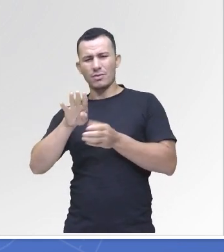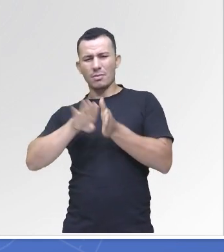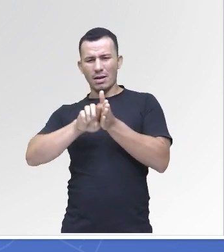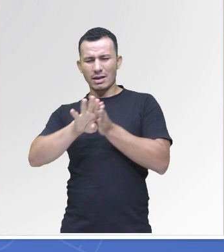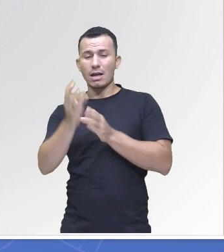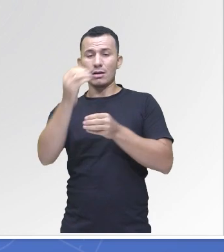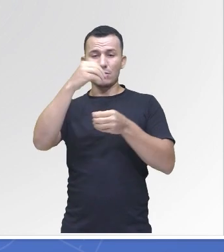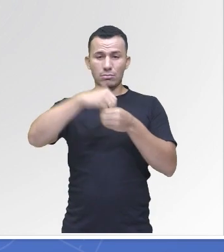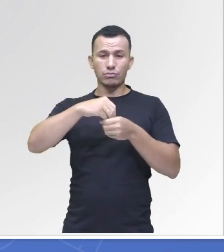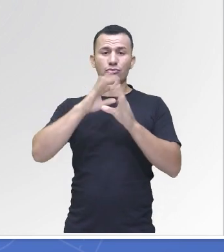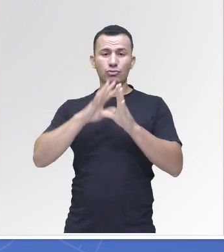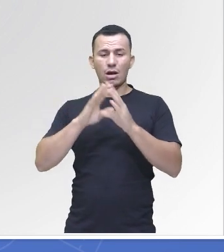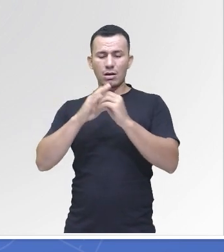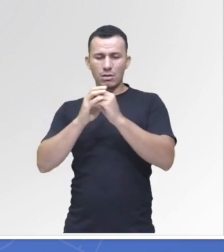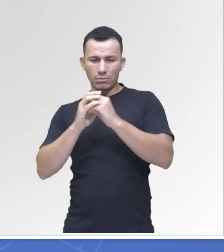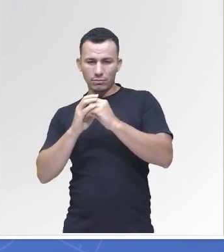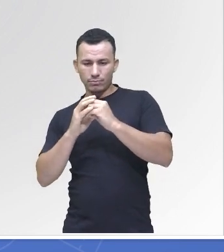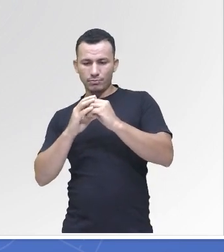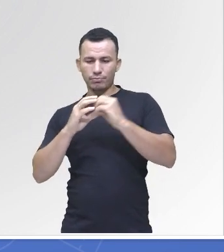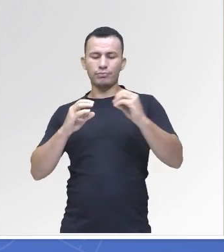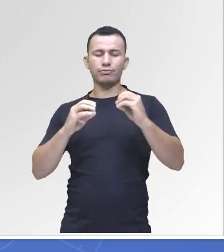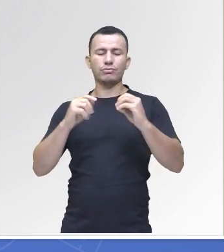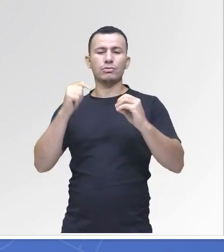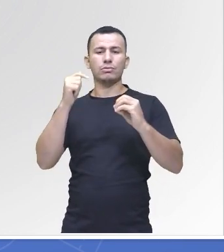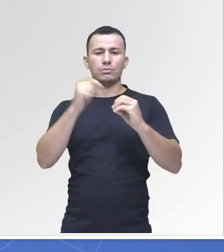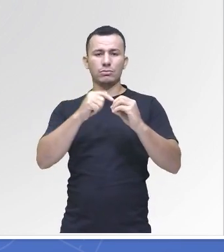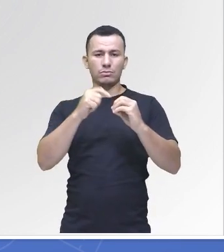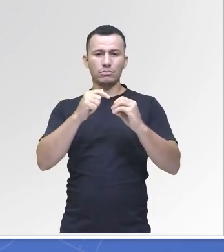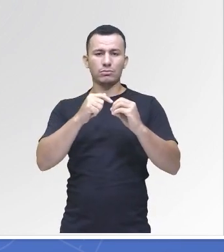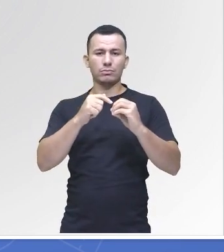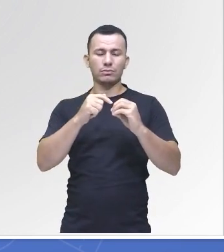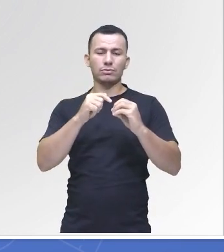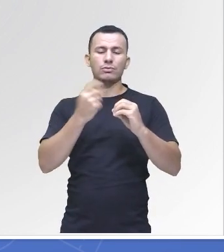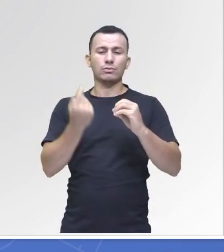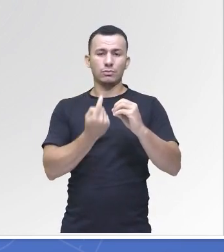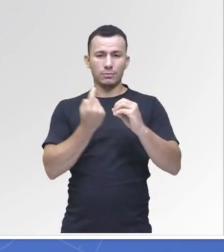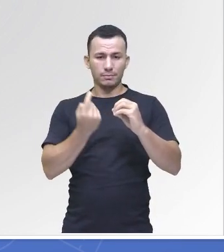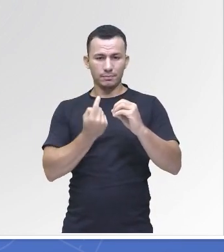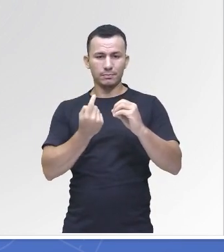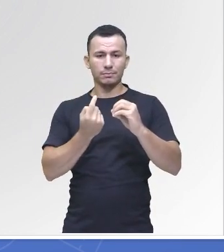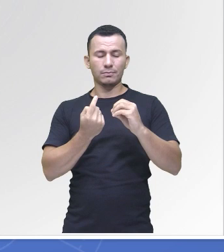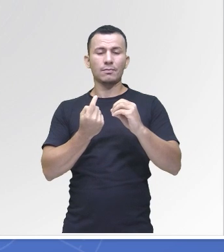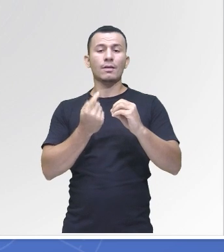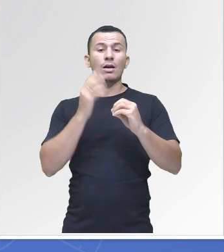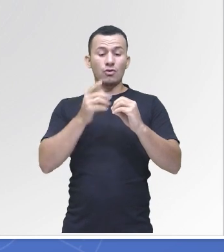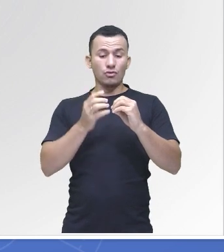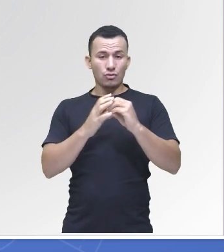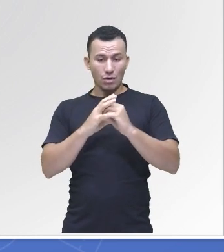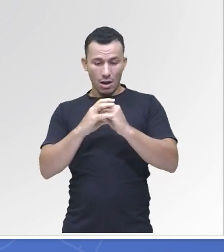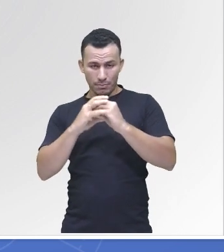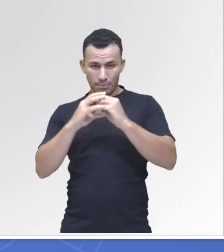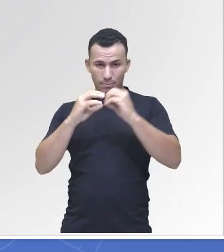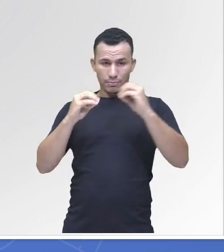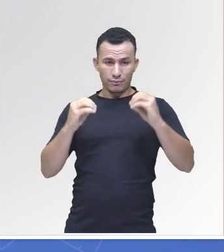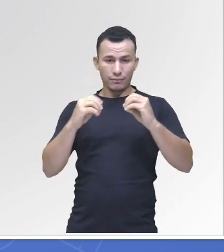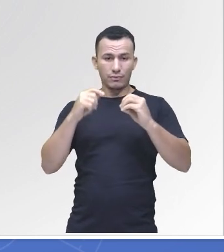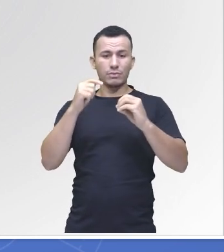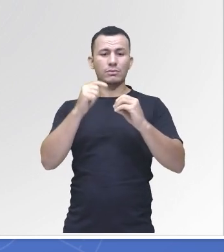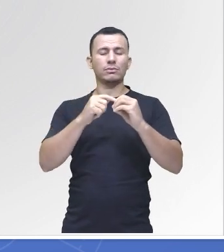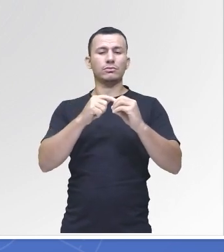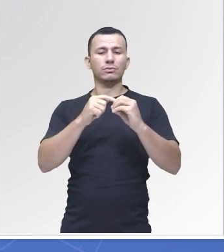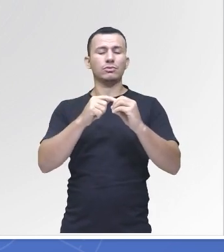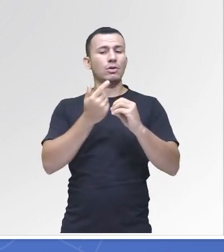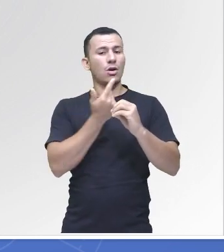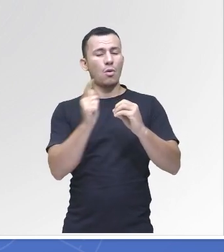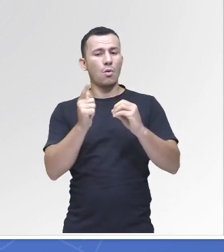em um determinado momento, o que que acontece? Ela se desprende. Quando ela se desprende, a gente entra aqui, ó,